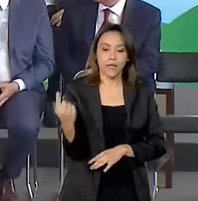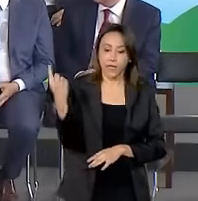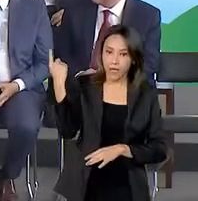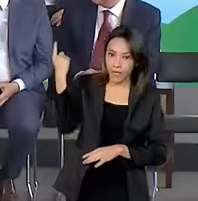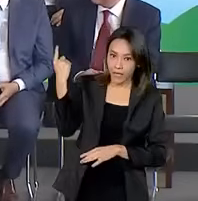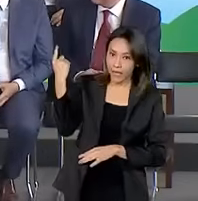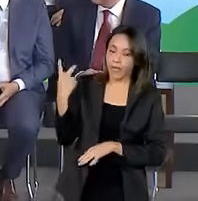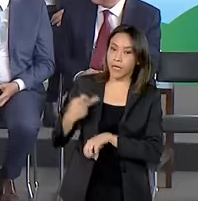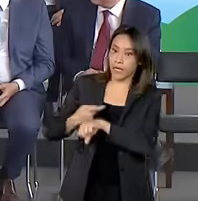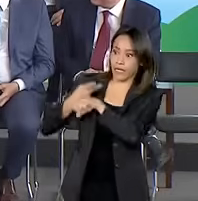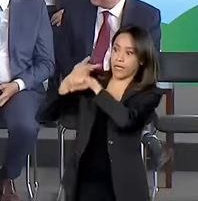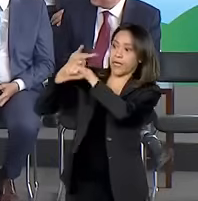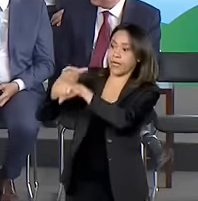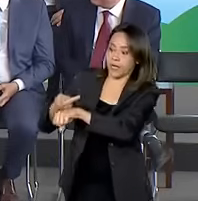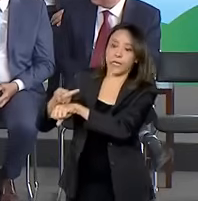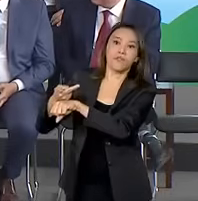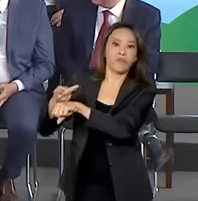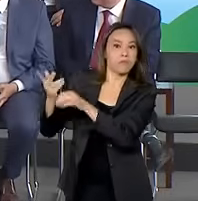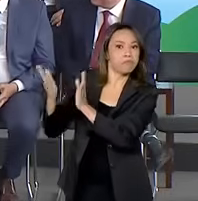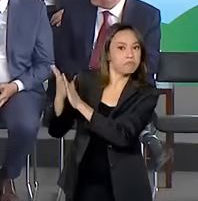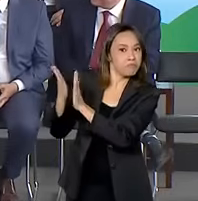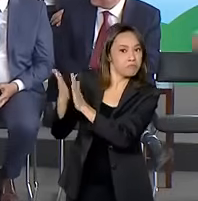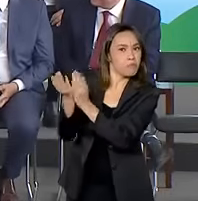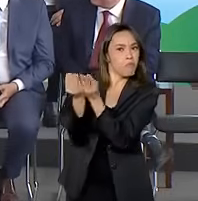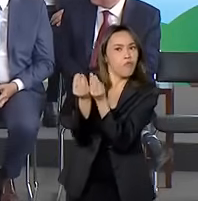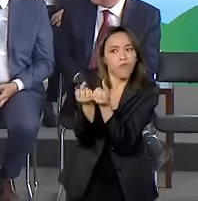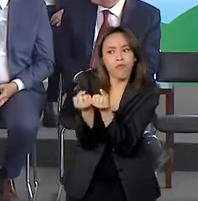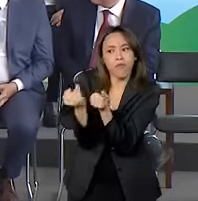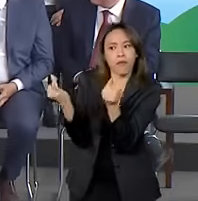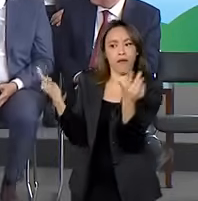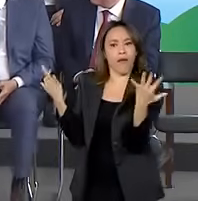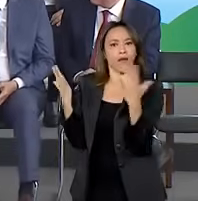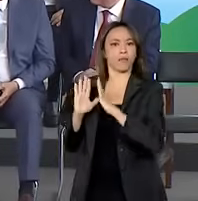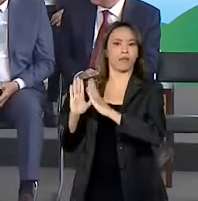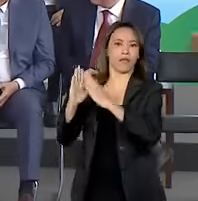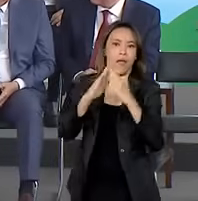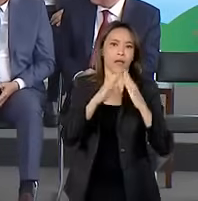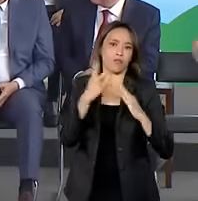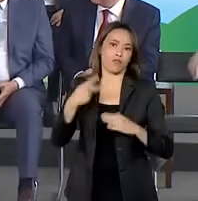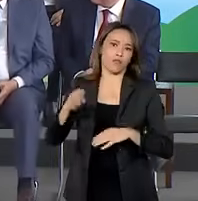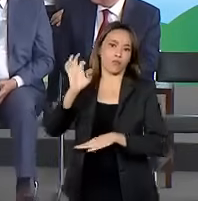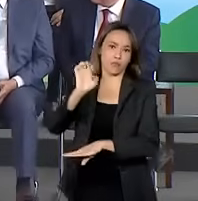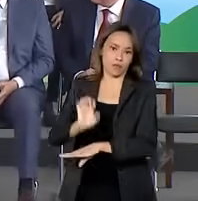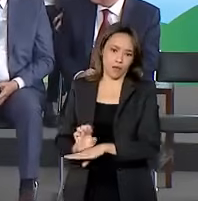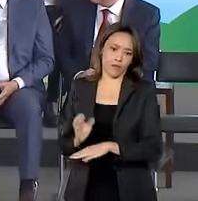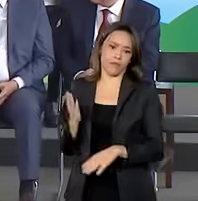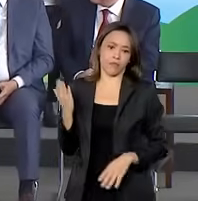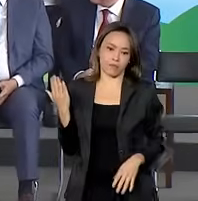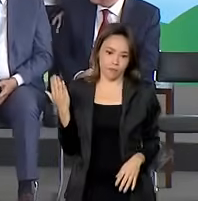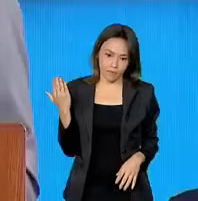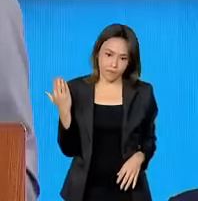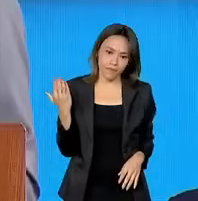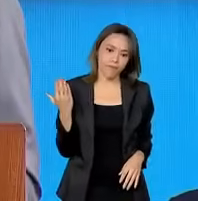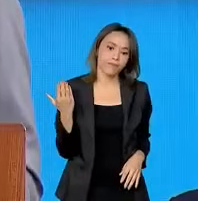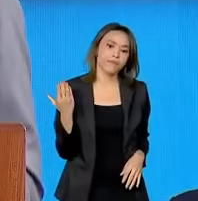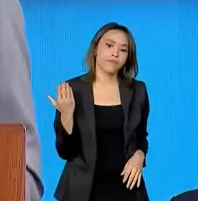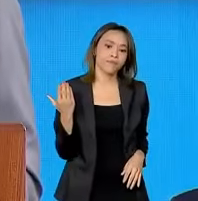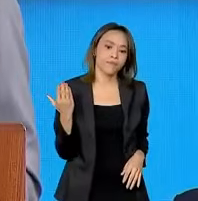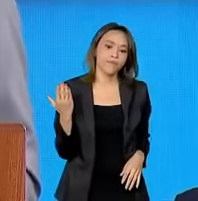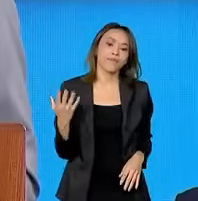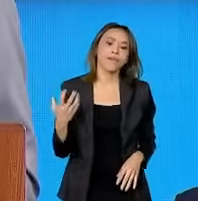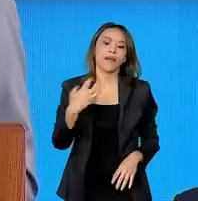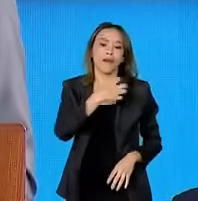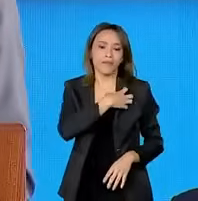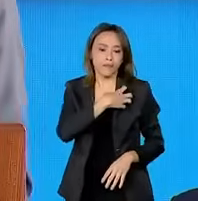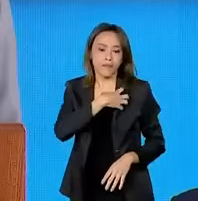foi premiado com muitas casas no seu estado. Aliás, a Bahia, não sei se é por conta do que o Rui Baiano é da Casa Civil, a Bahia é